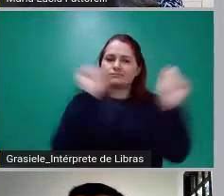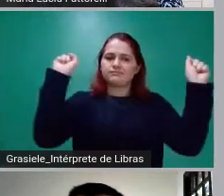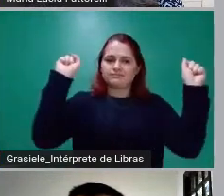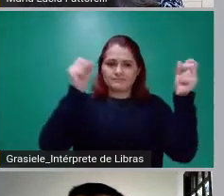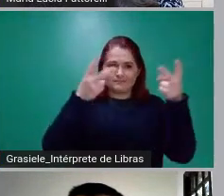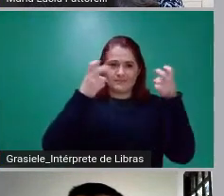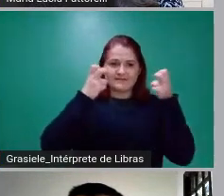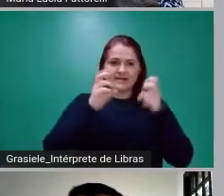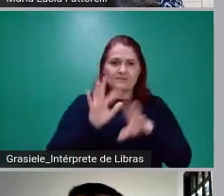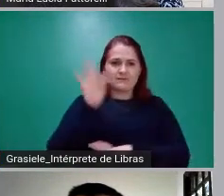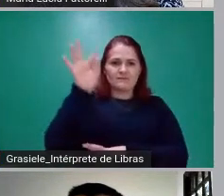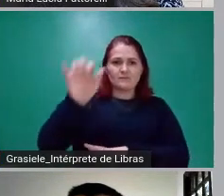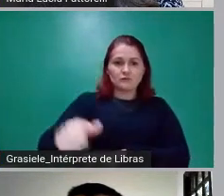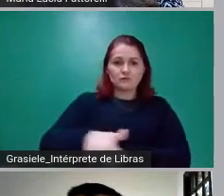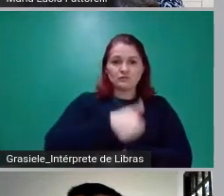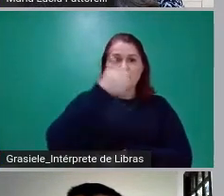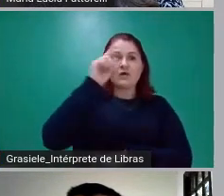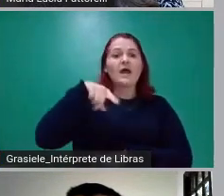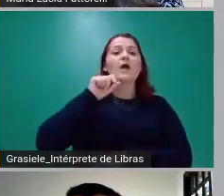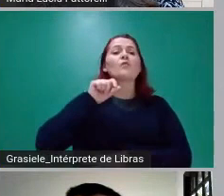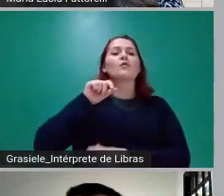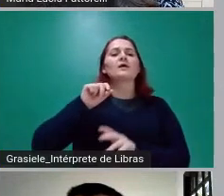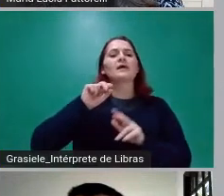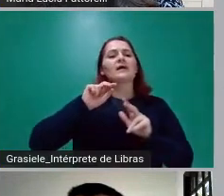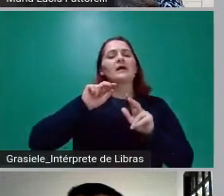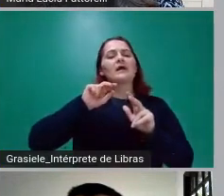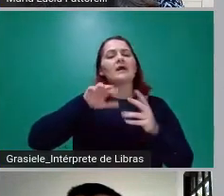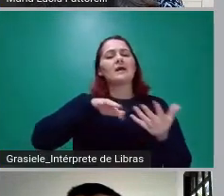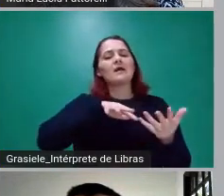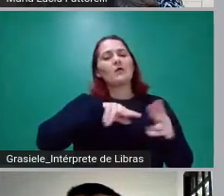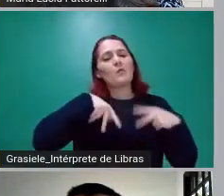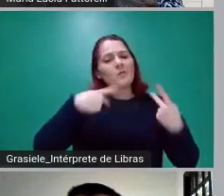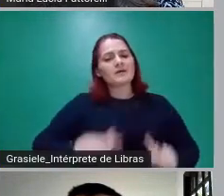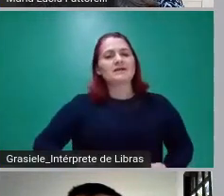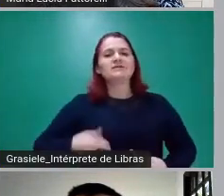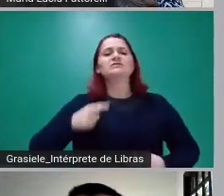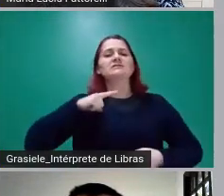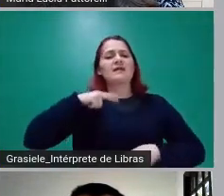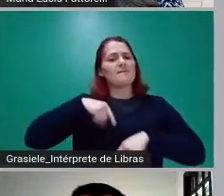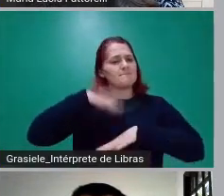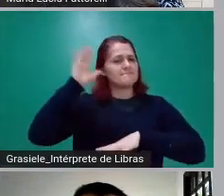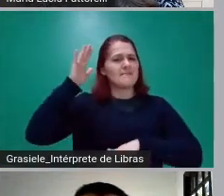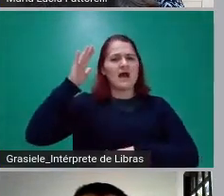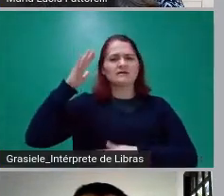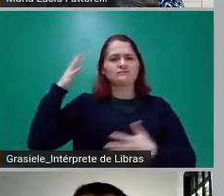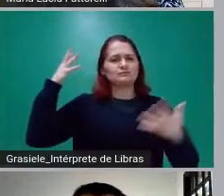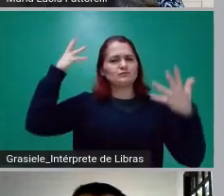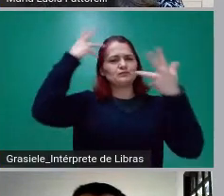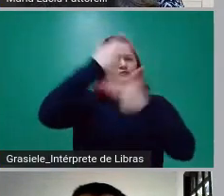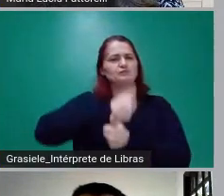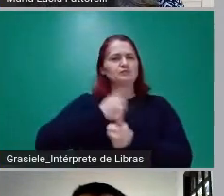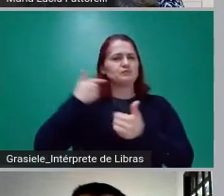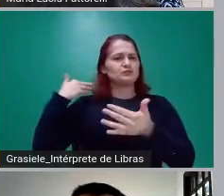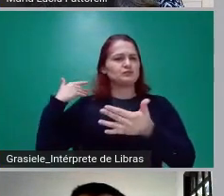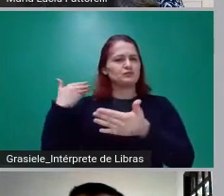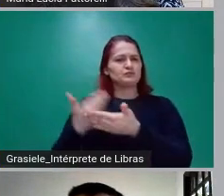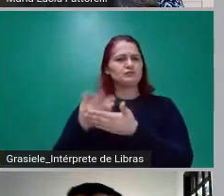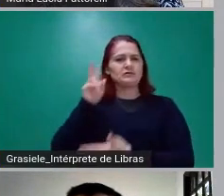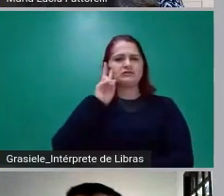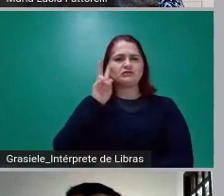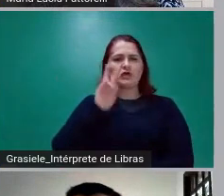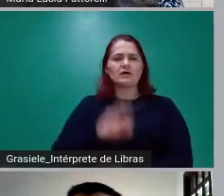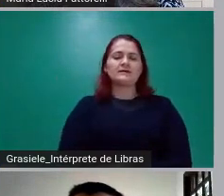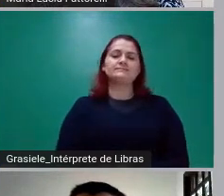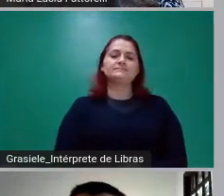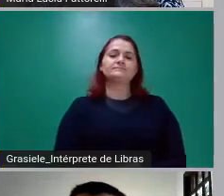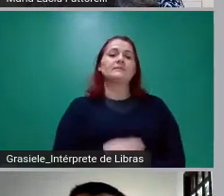melhor, é o que a humanidade tem de mais glorioso em sua história. E aí, qual que é o primeiro desses grilhões a serem rompidos? O grilhão